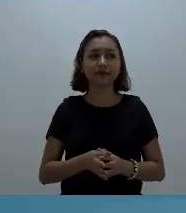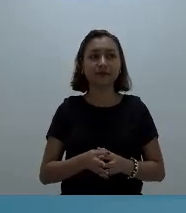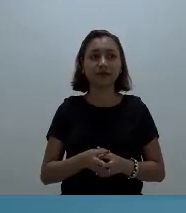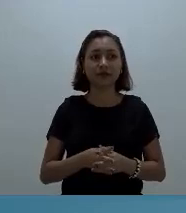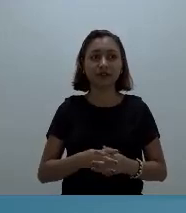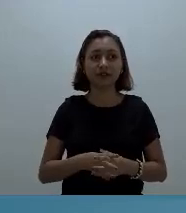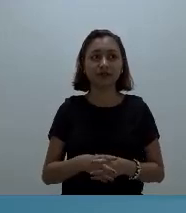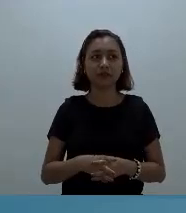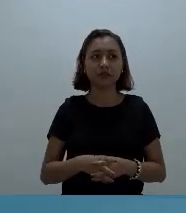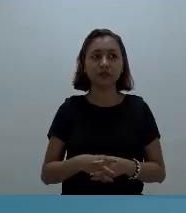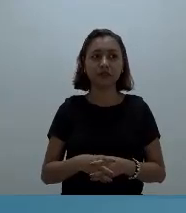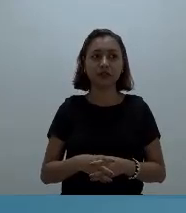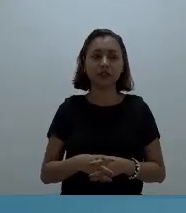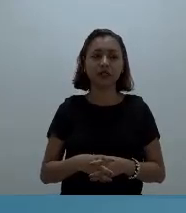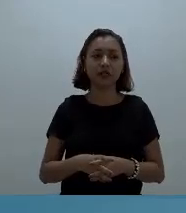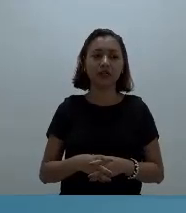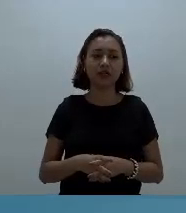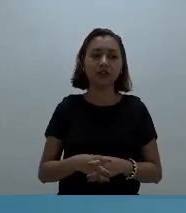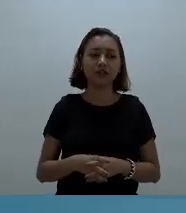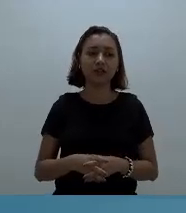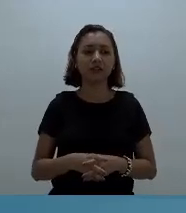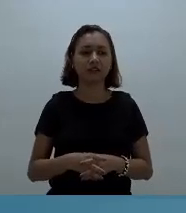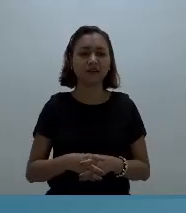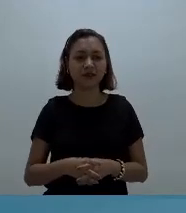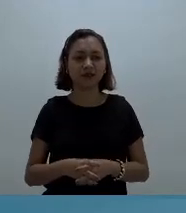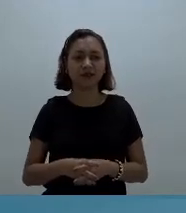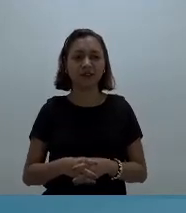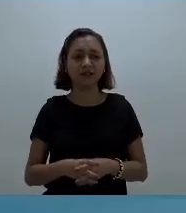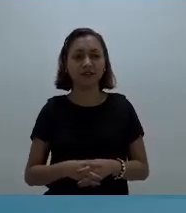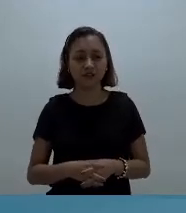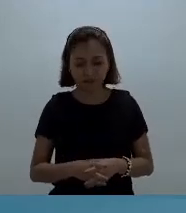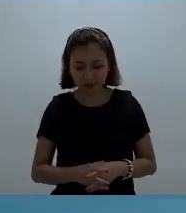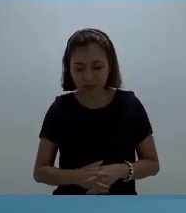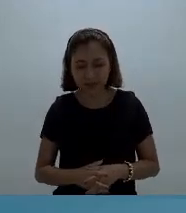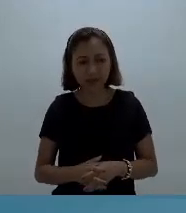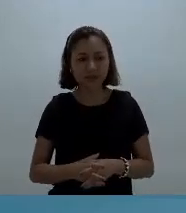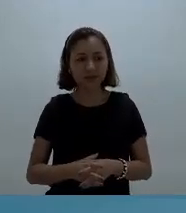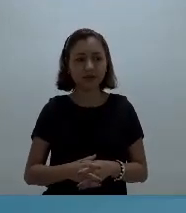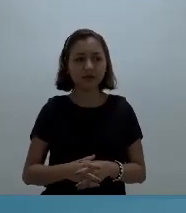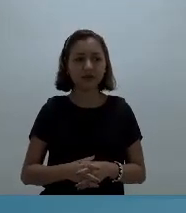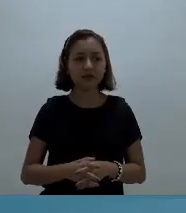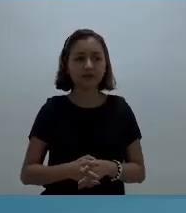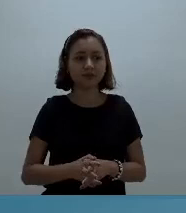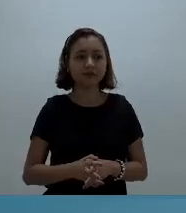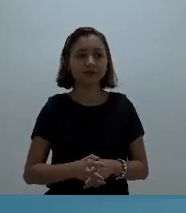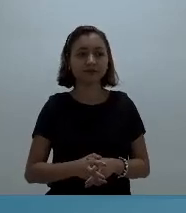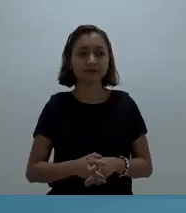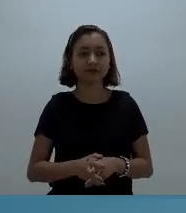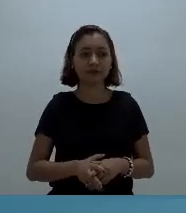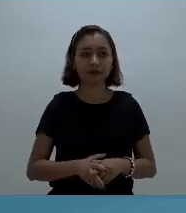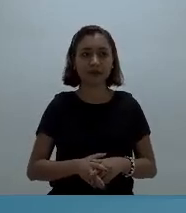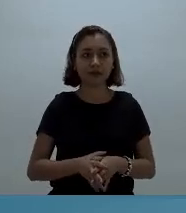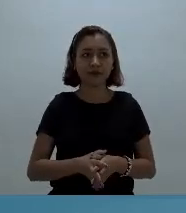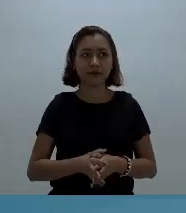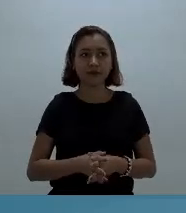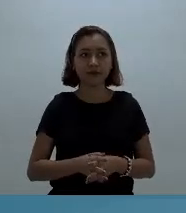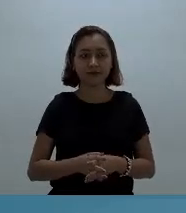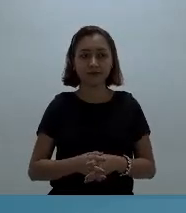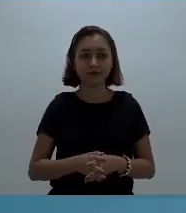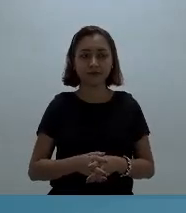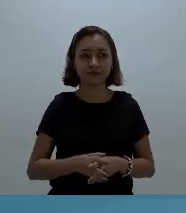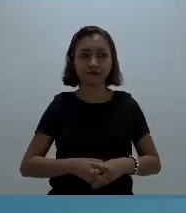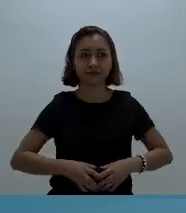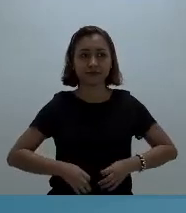atenção. Estamos agradecidos a todos de ao cerimonial, que foi